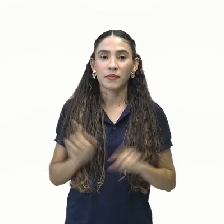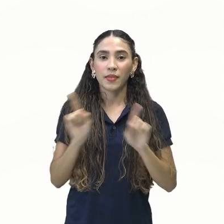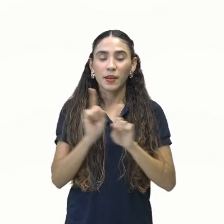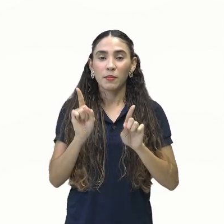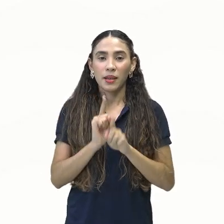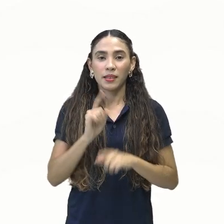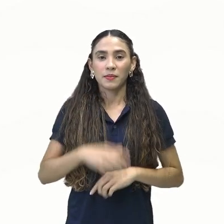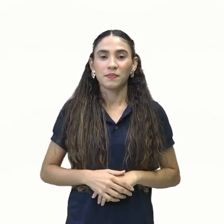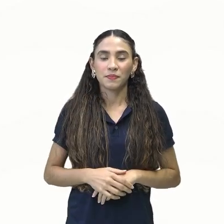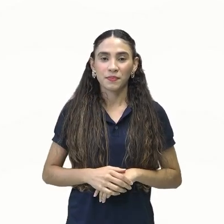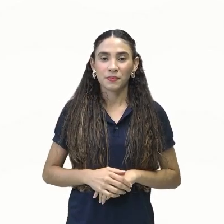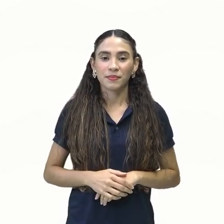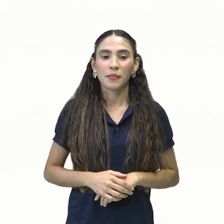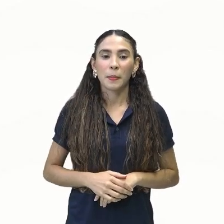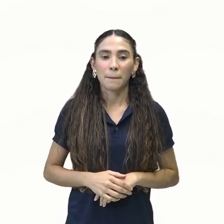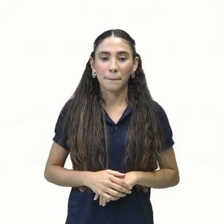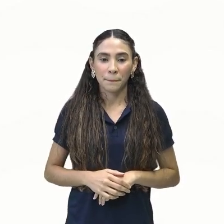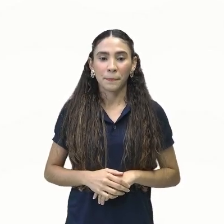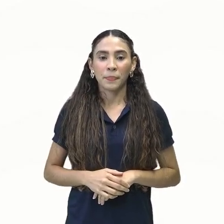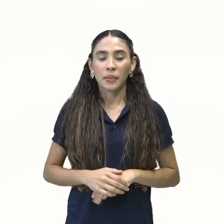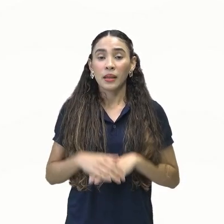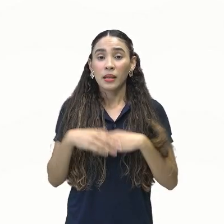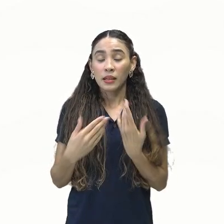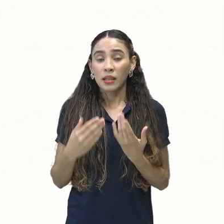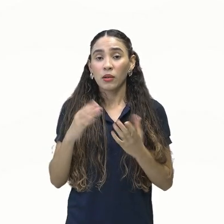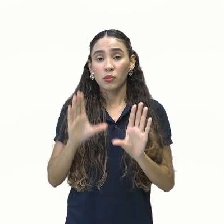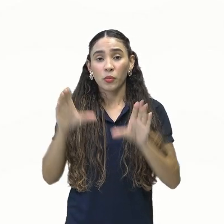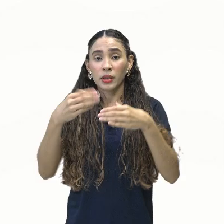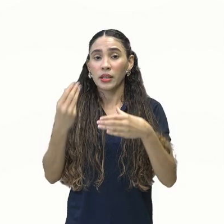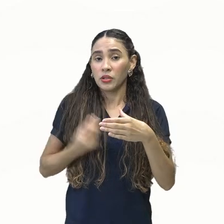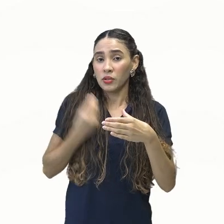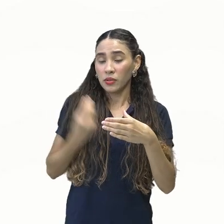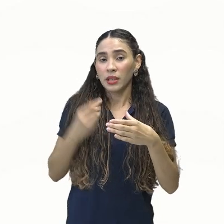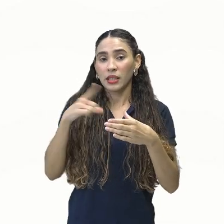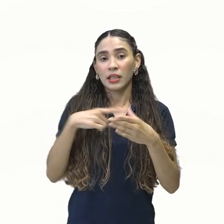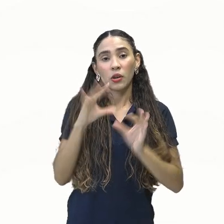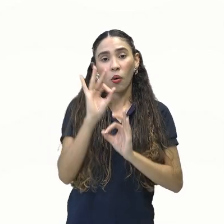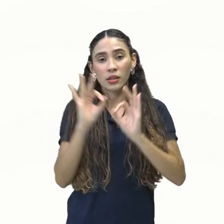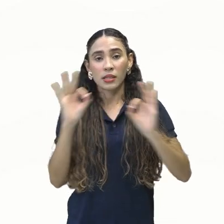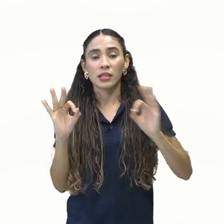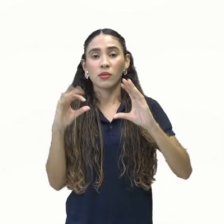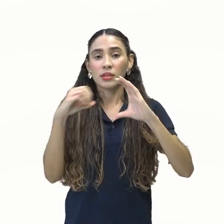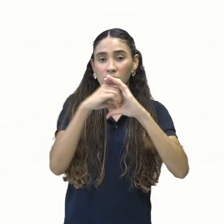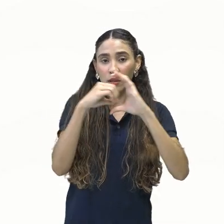Nesse caso aí, os indivíduos com organização